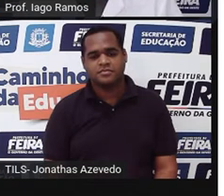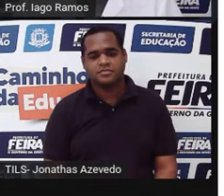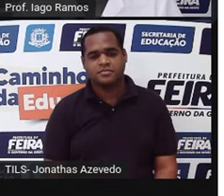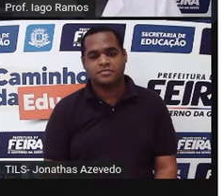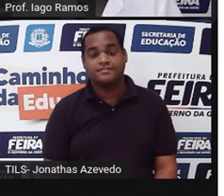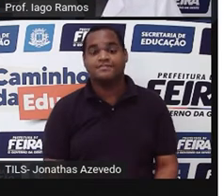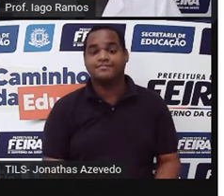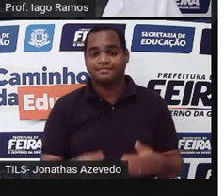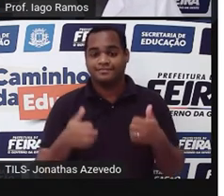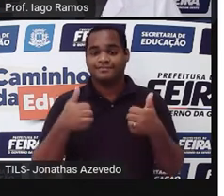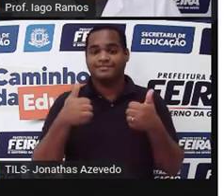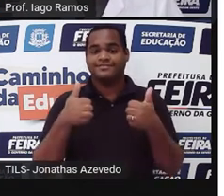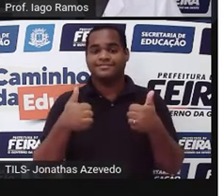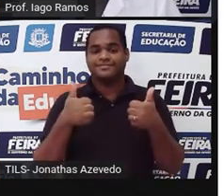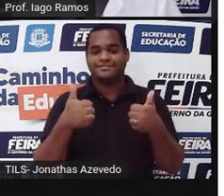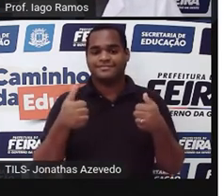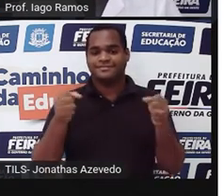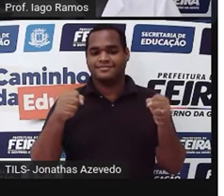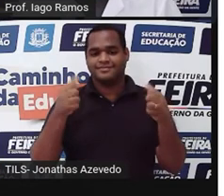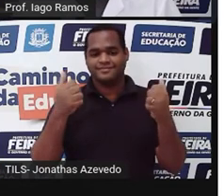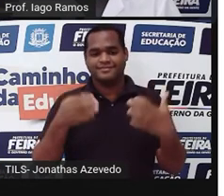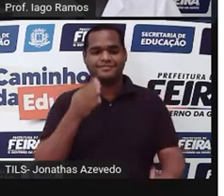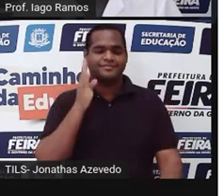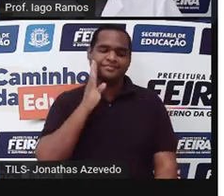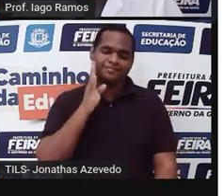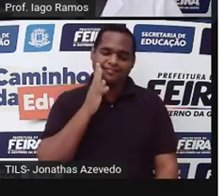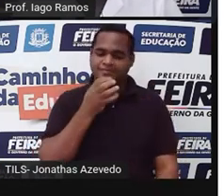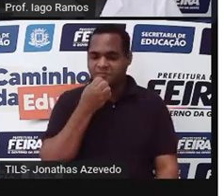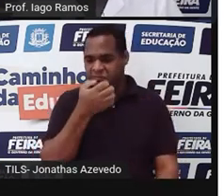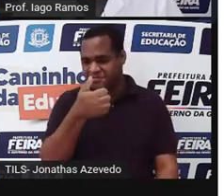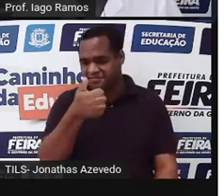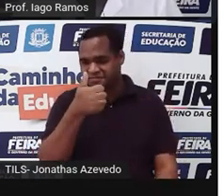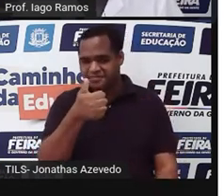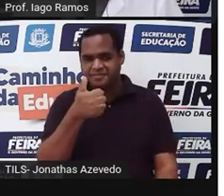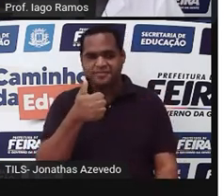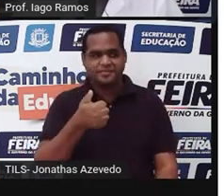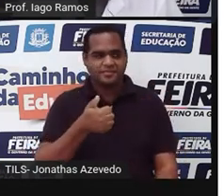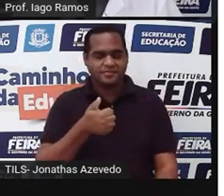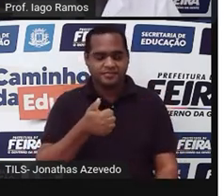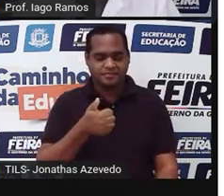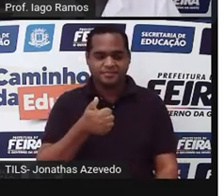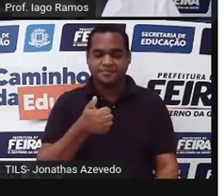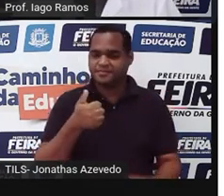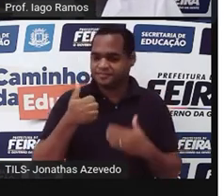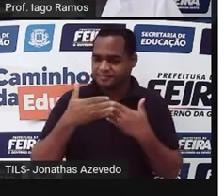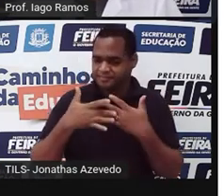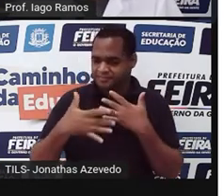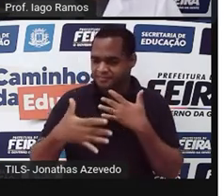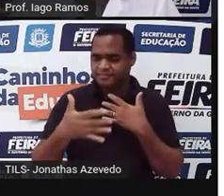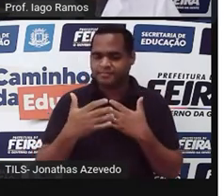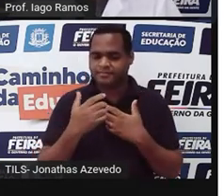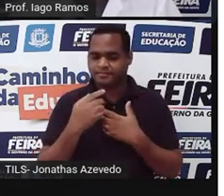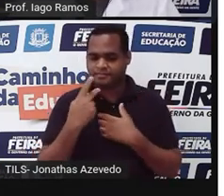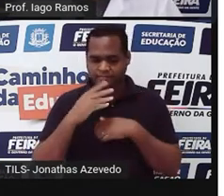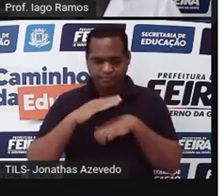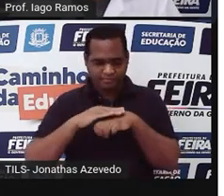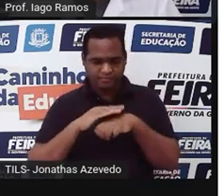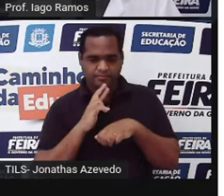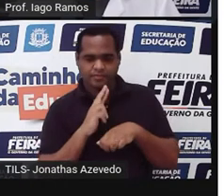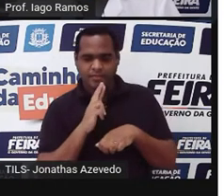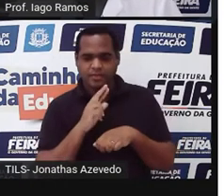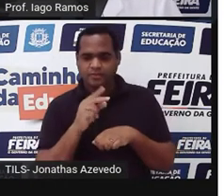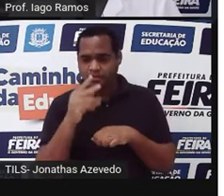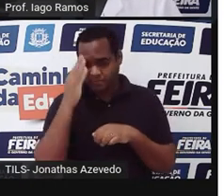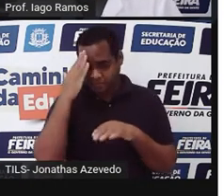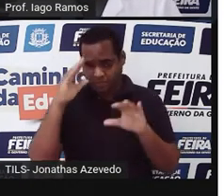e é isso aí bacana bacana bacana Bom a partir dessa sua resposta do quanto você